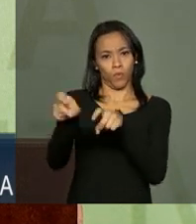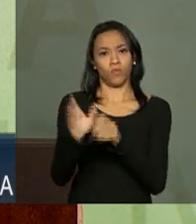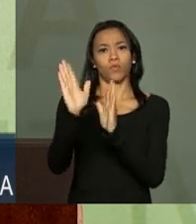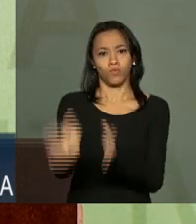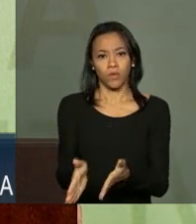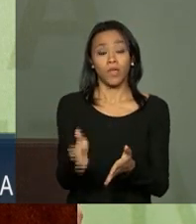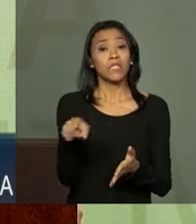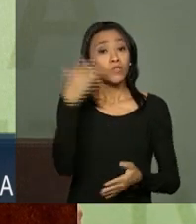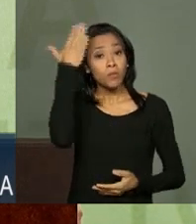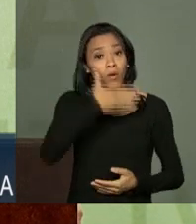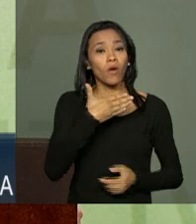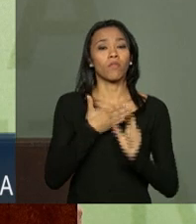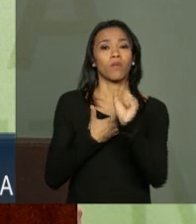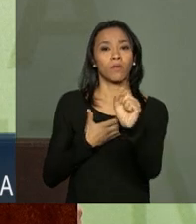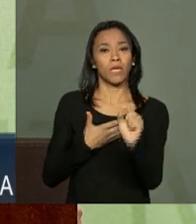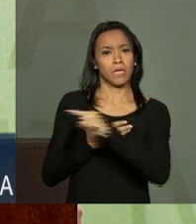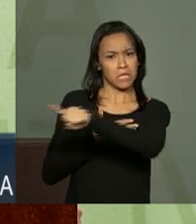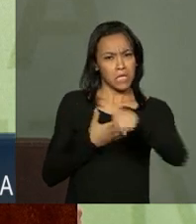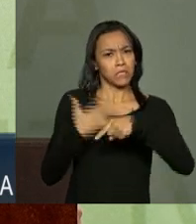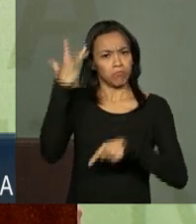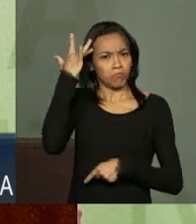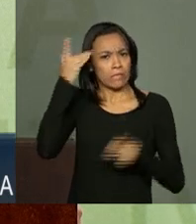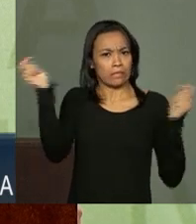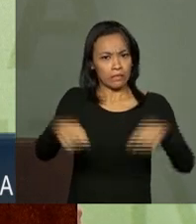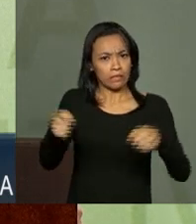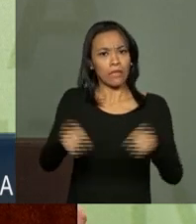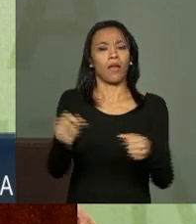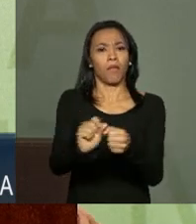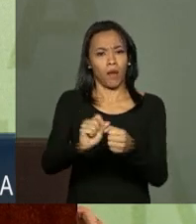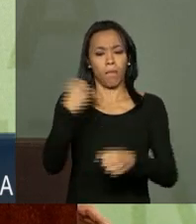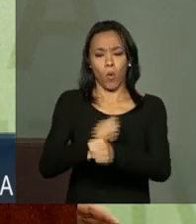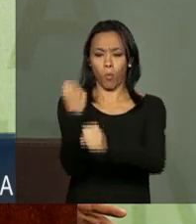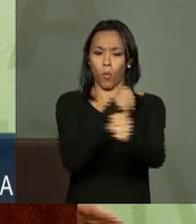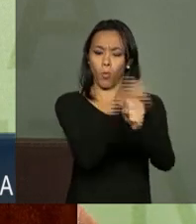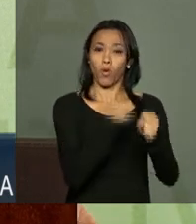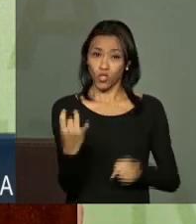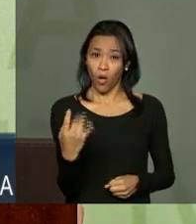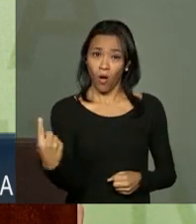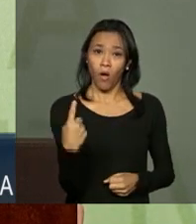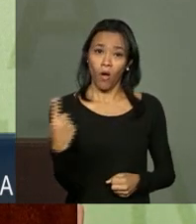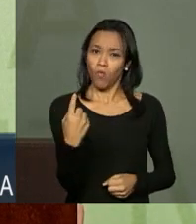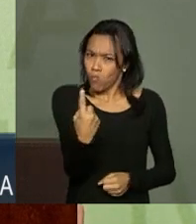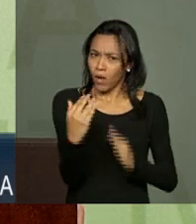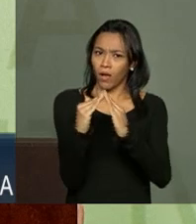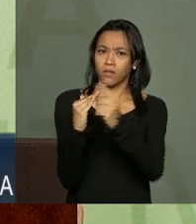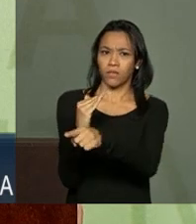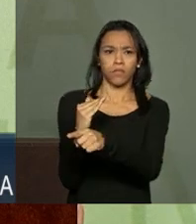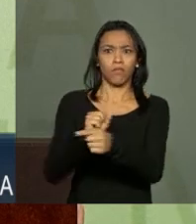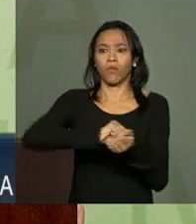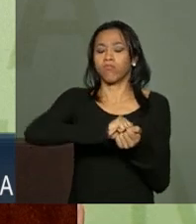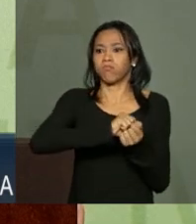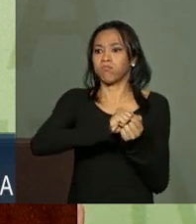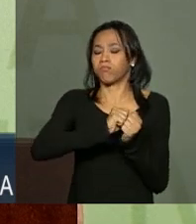mostrando uma capacidade, uma competência, porque não construíram só uma moradia, construíram